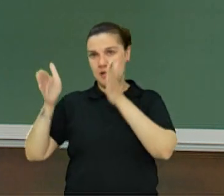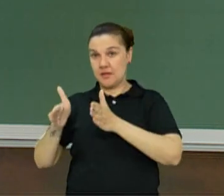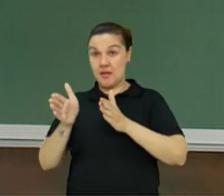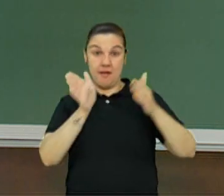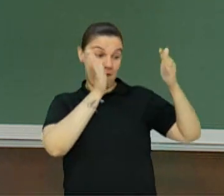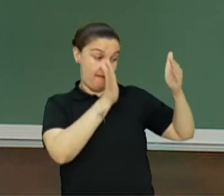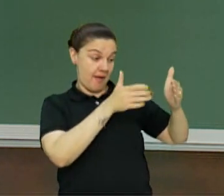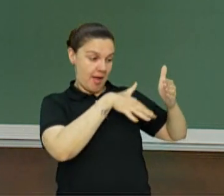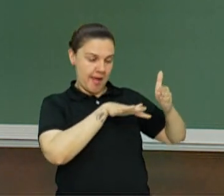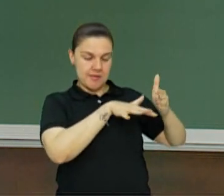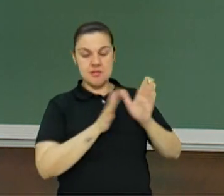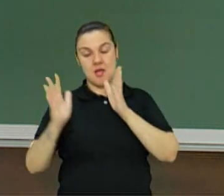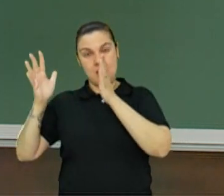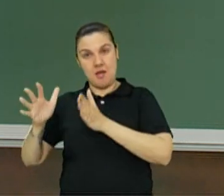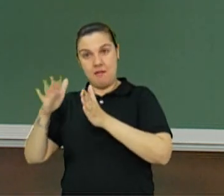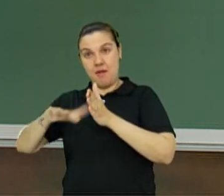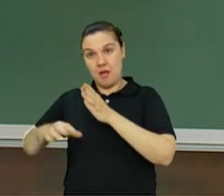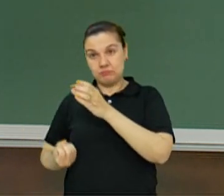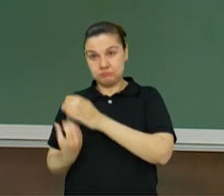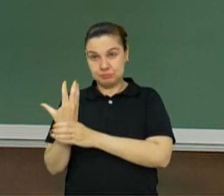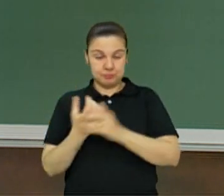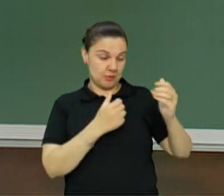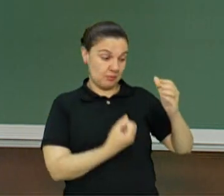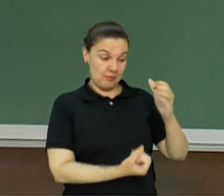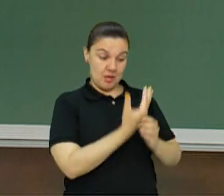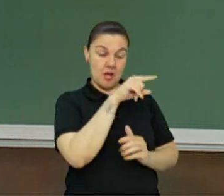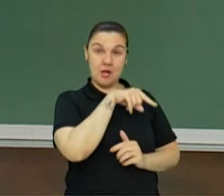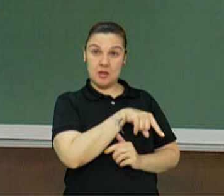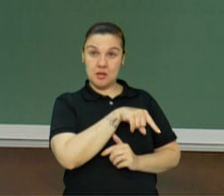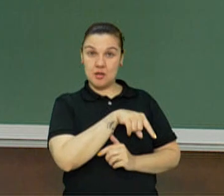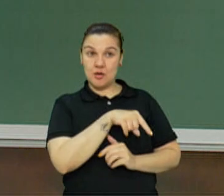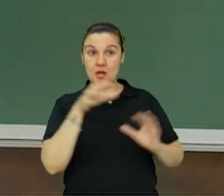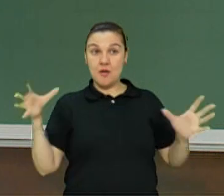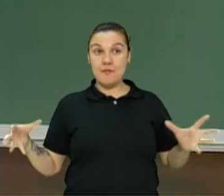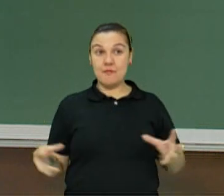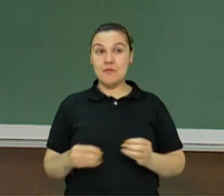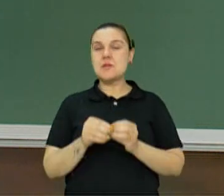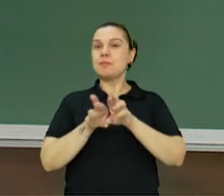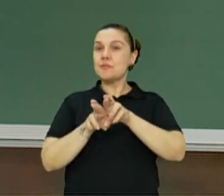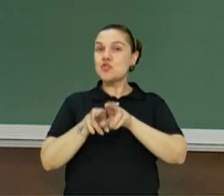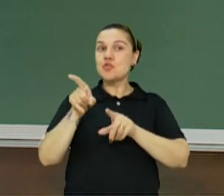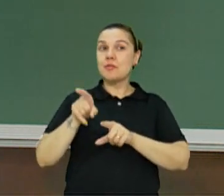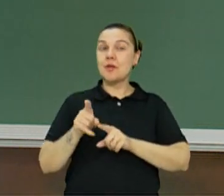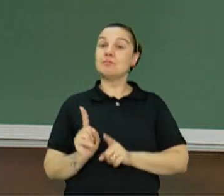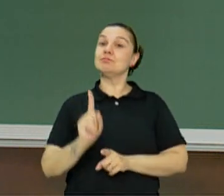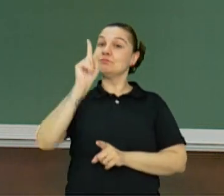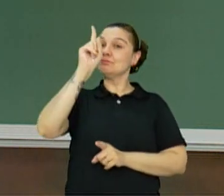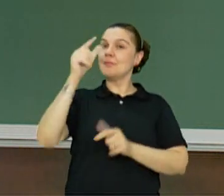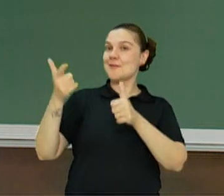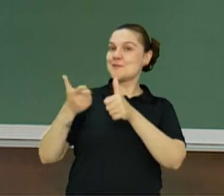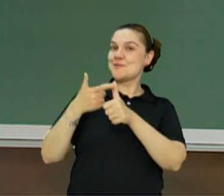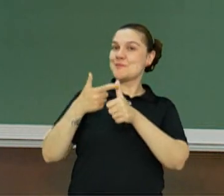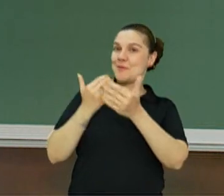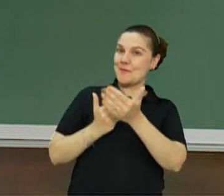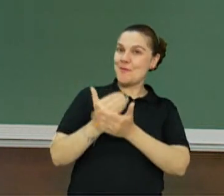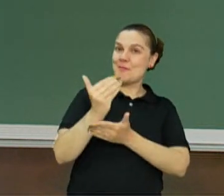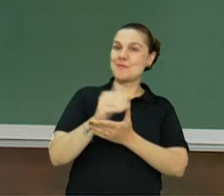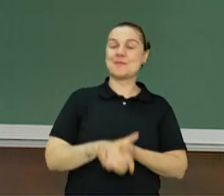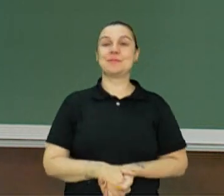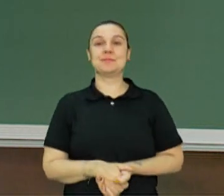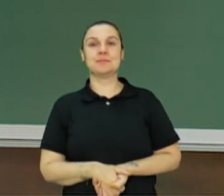geradas aqui, quanto as moscas que foram geradas no outro ambiente, gerarão seres diferentes da que foram